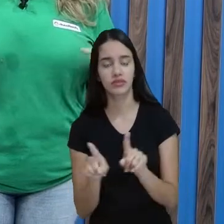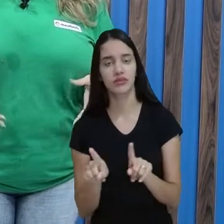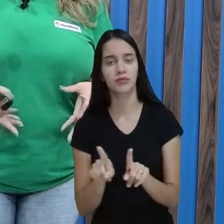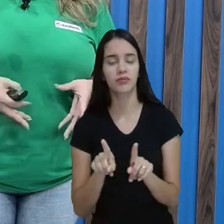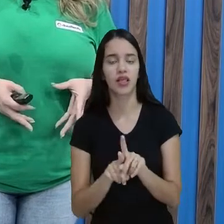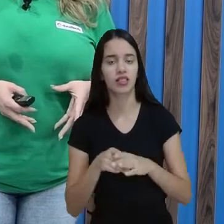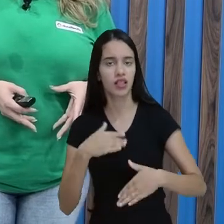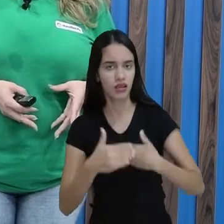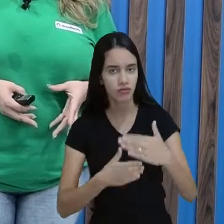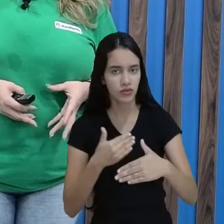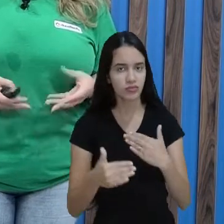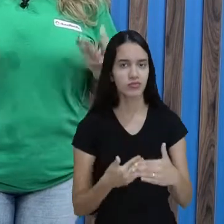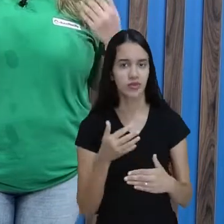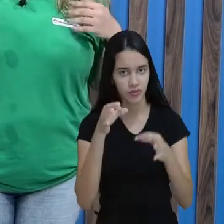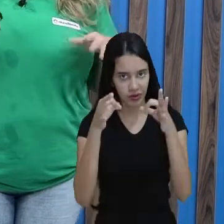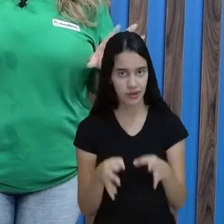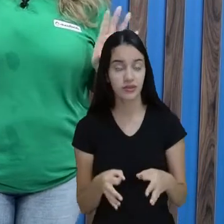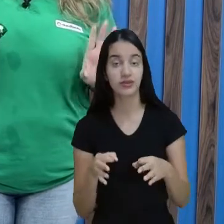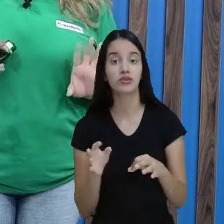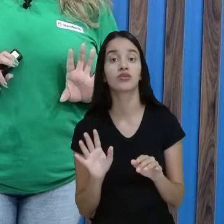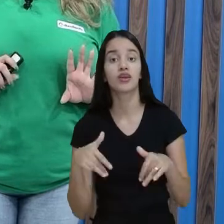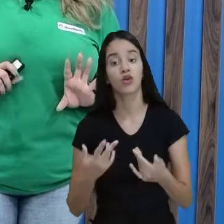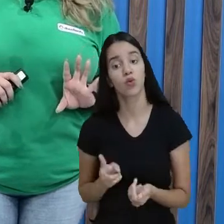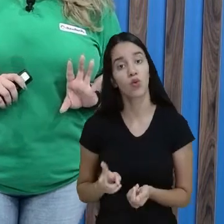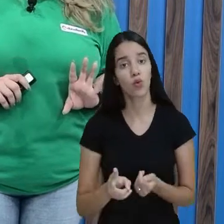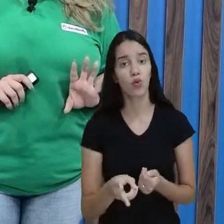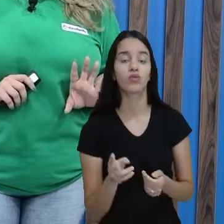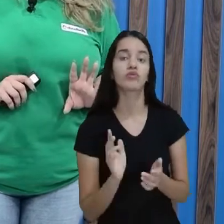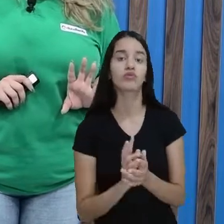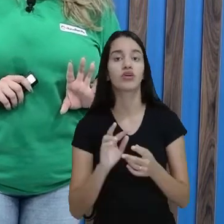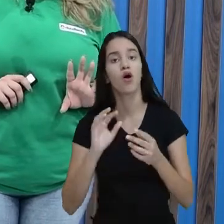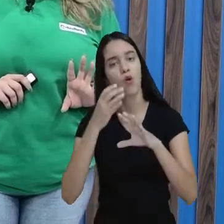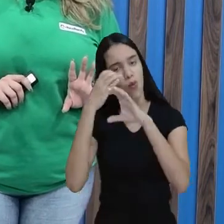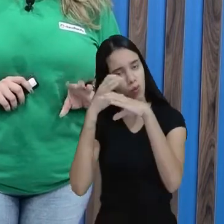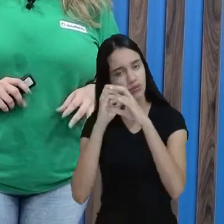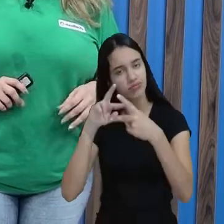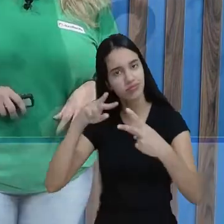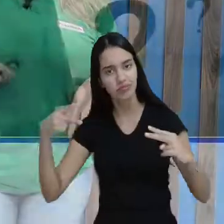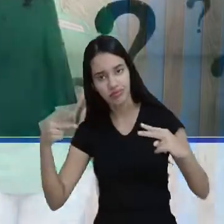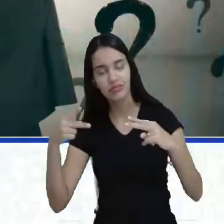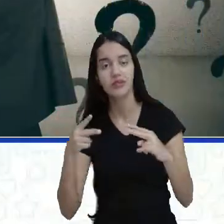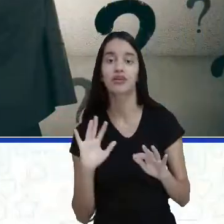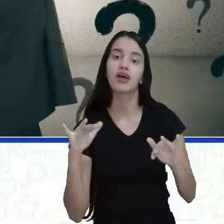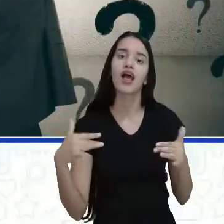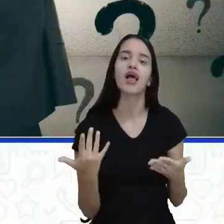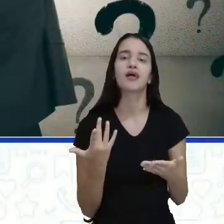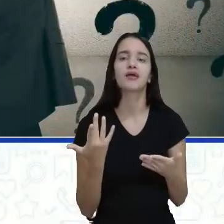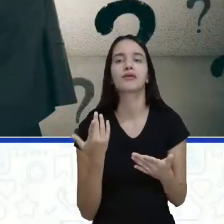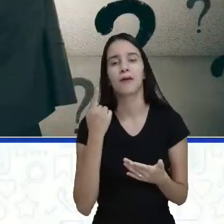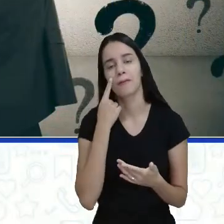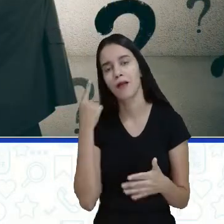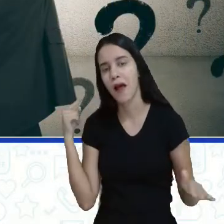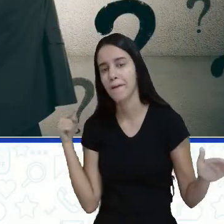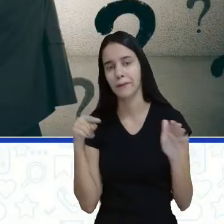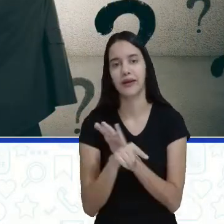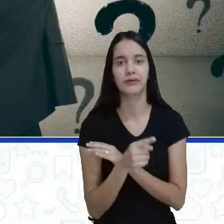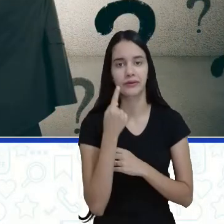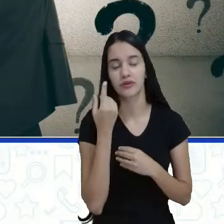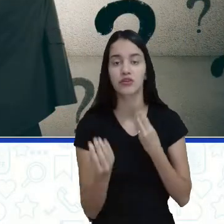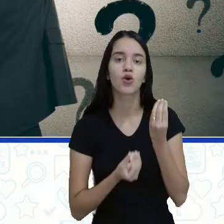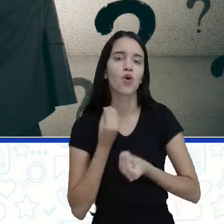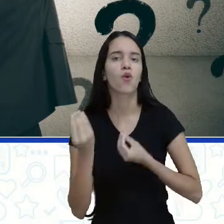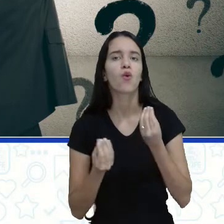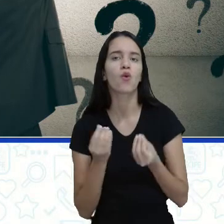da evolução, né? E seguindo com engenharia genética, tá certo? Então, solta essa pergunta aí, Davin, ó. Como